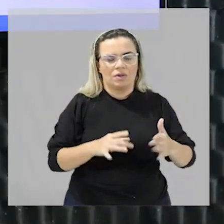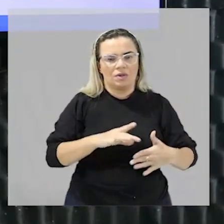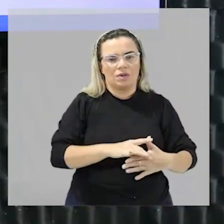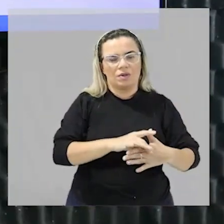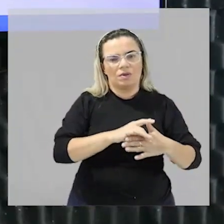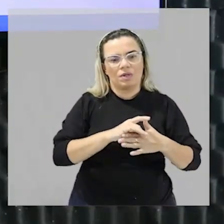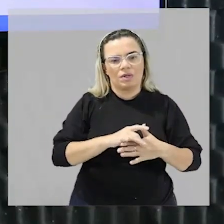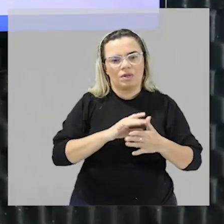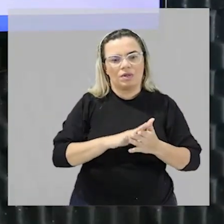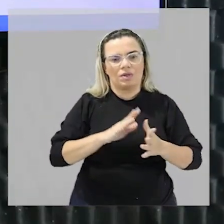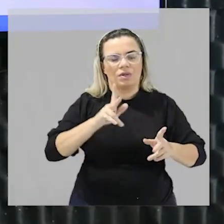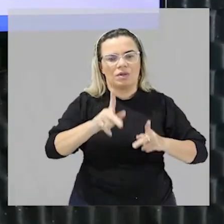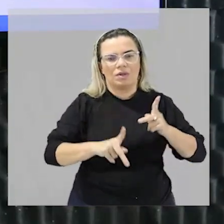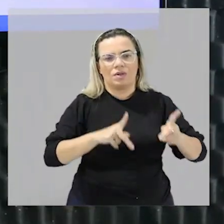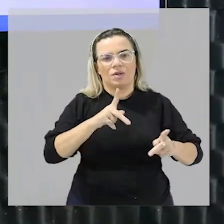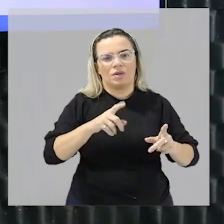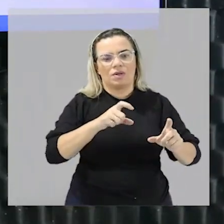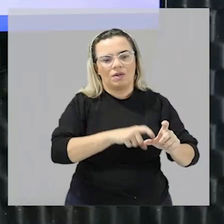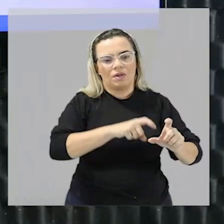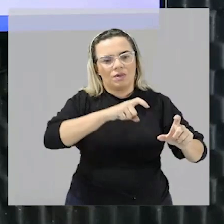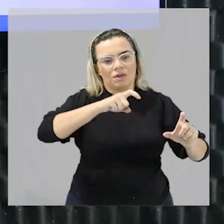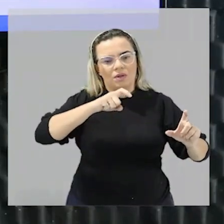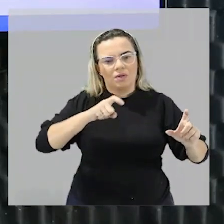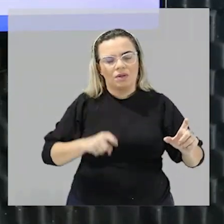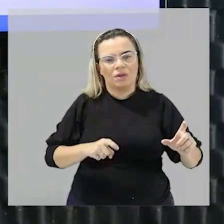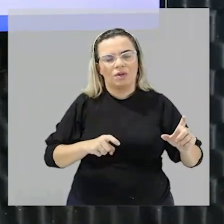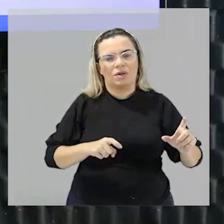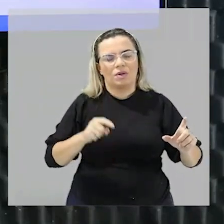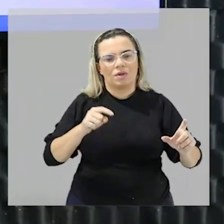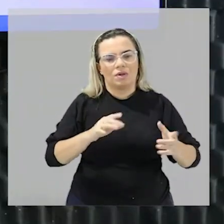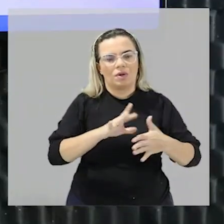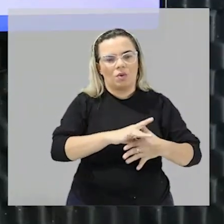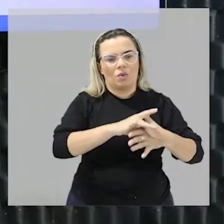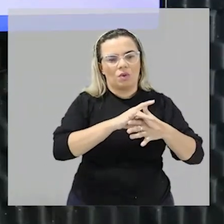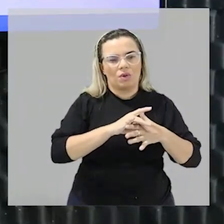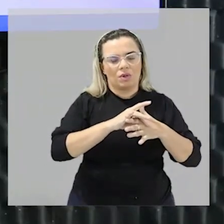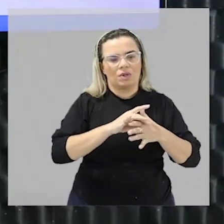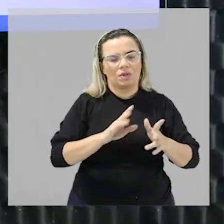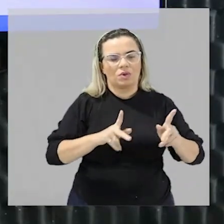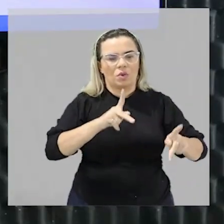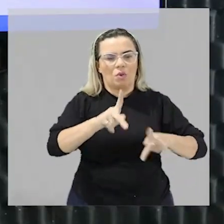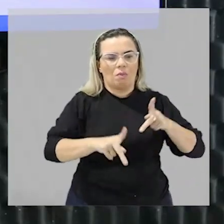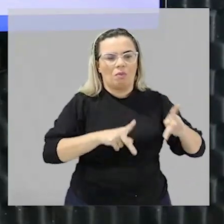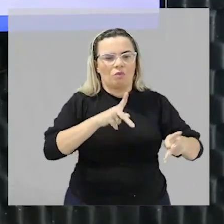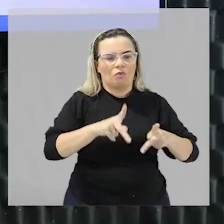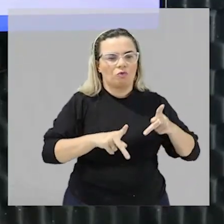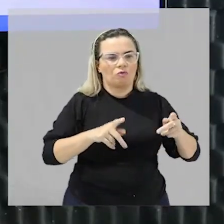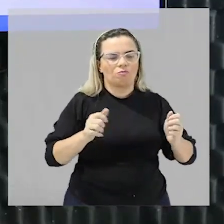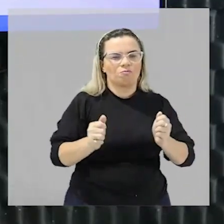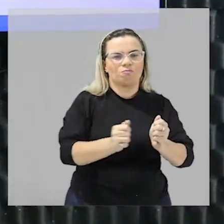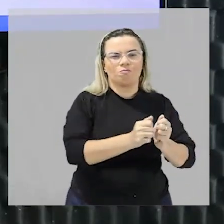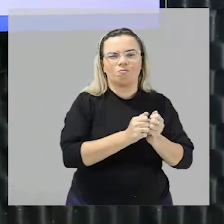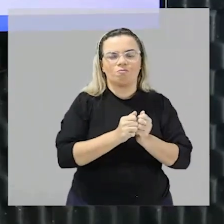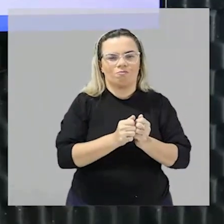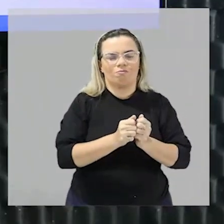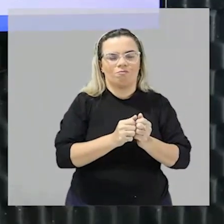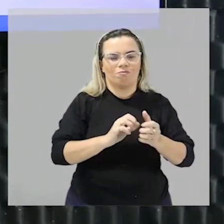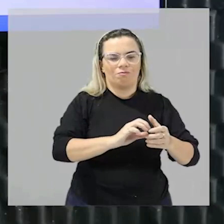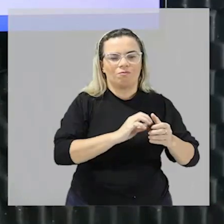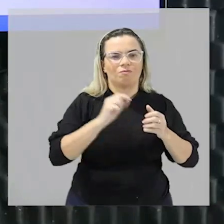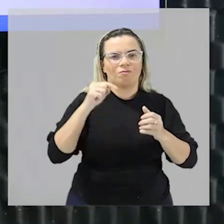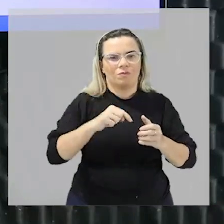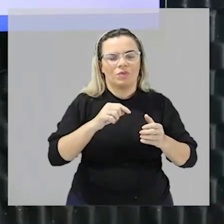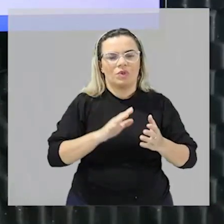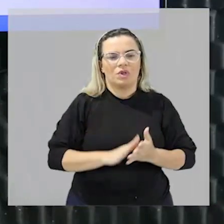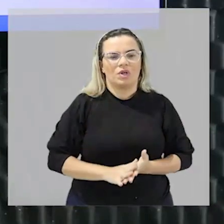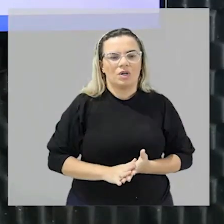liderança popular, ou seja, uma independência com um líder popular, como se o povo tivesse pedindo para